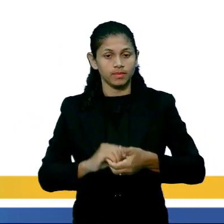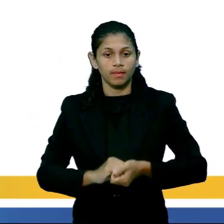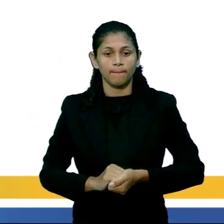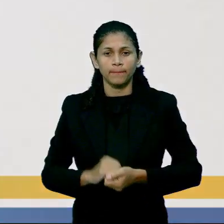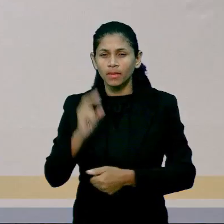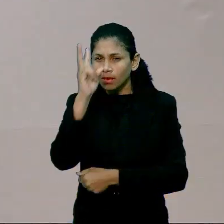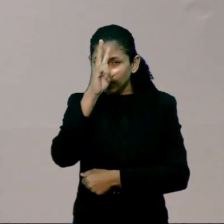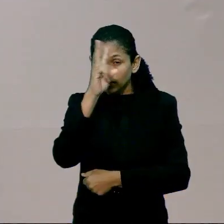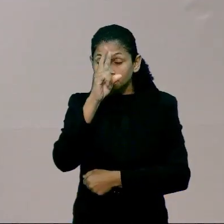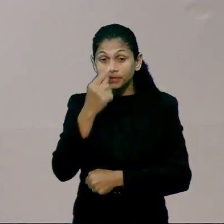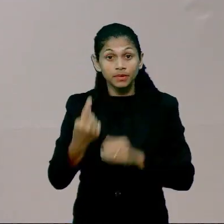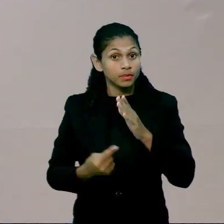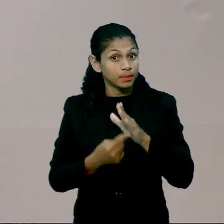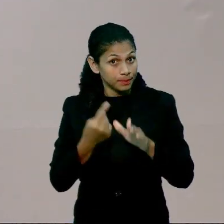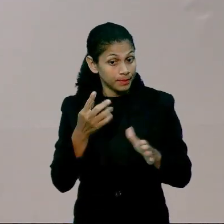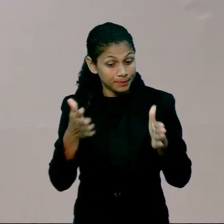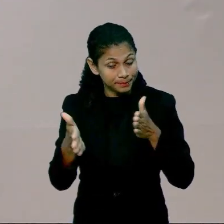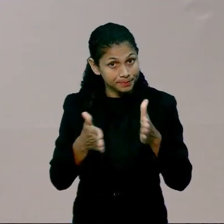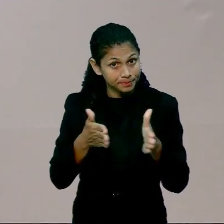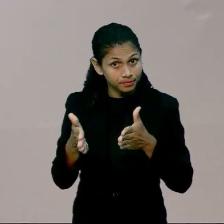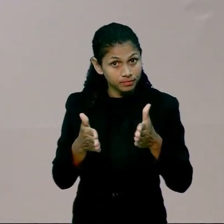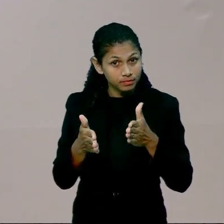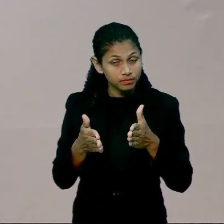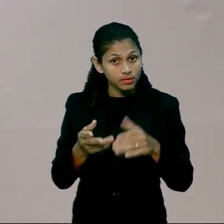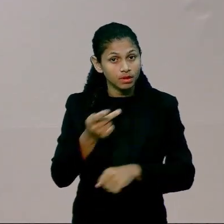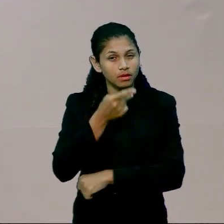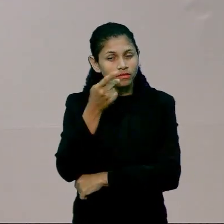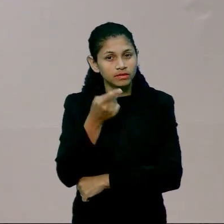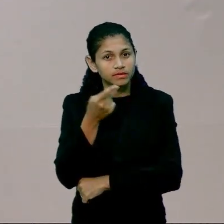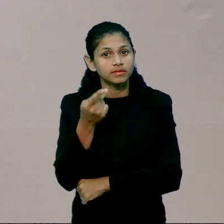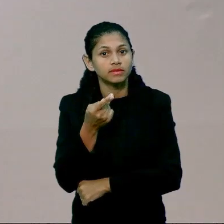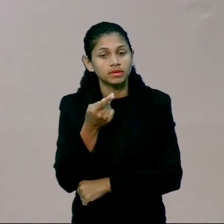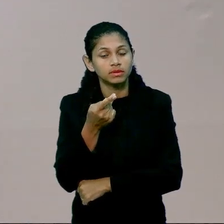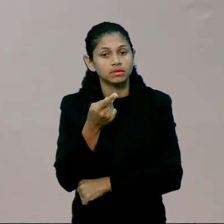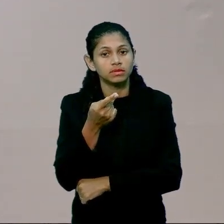que no primeiro momento lembra que ele disse